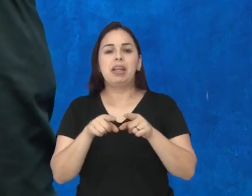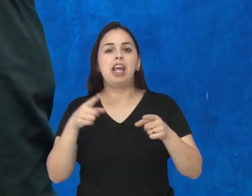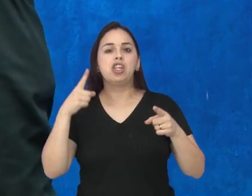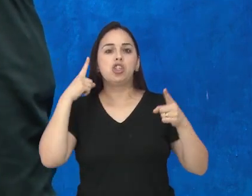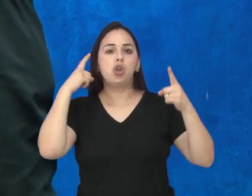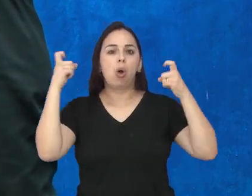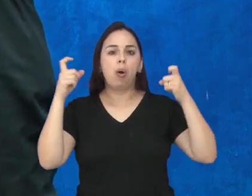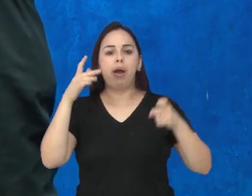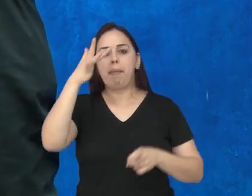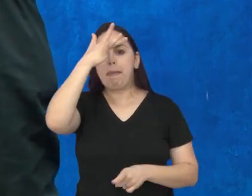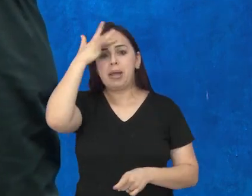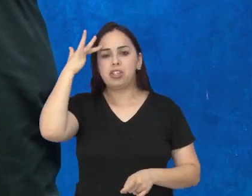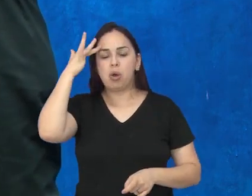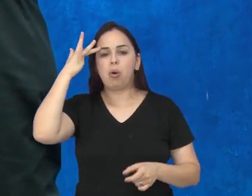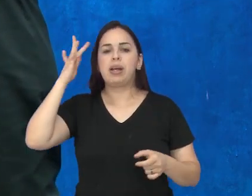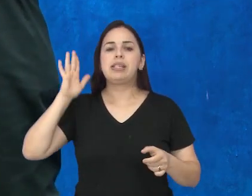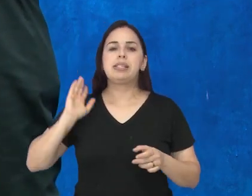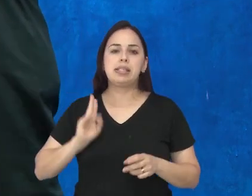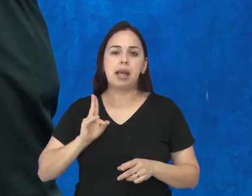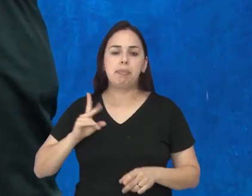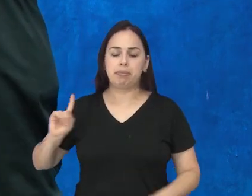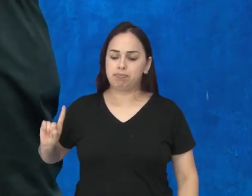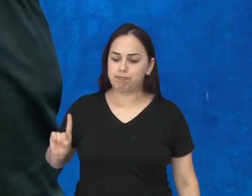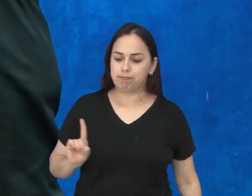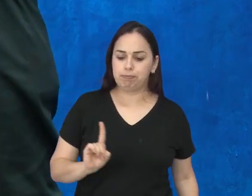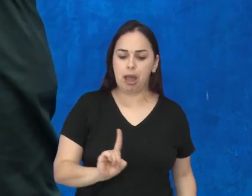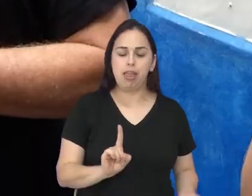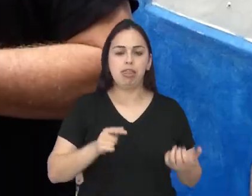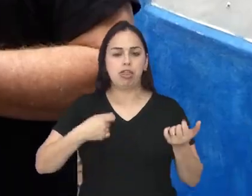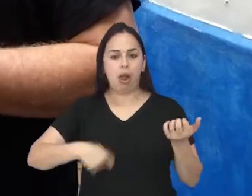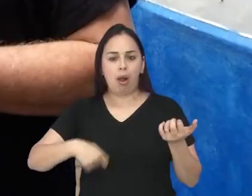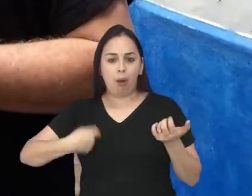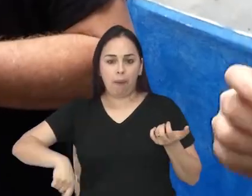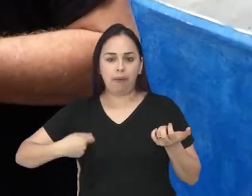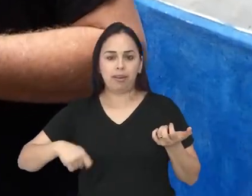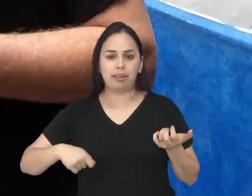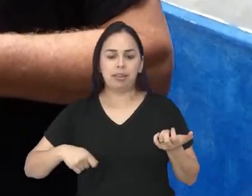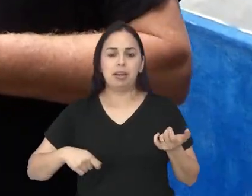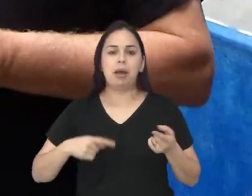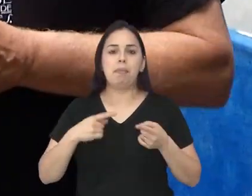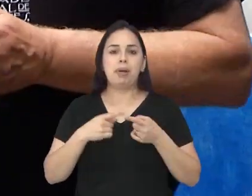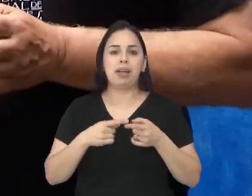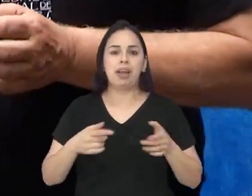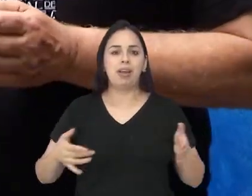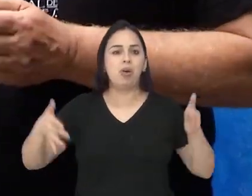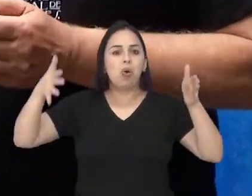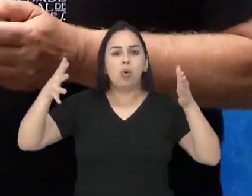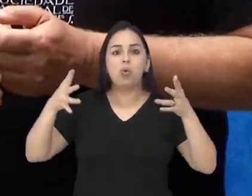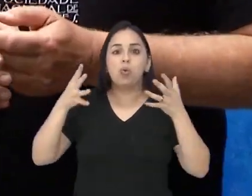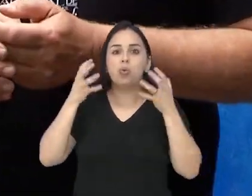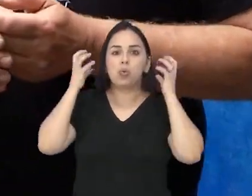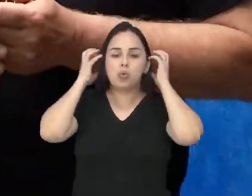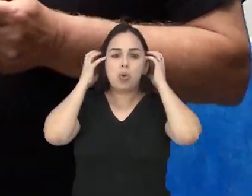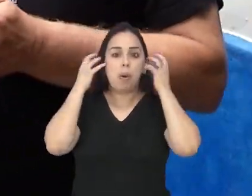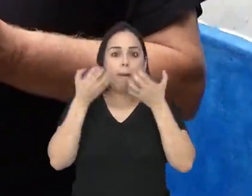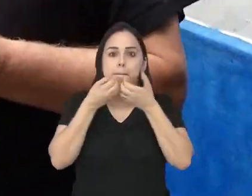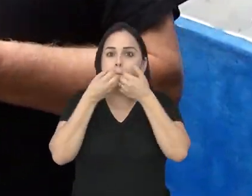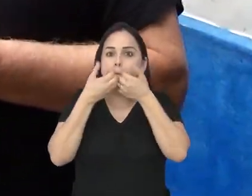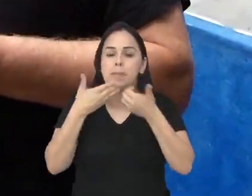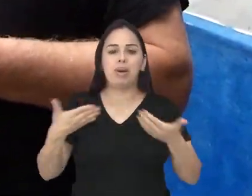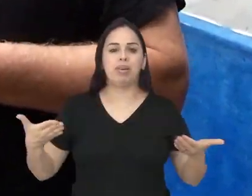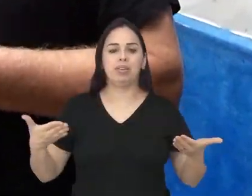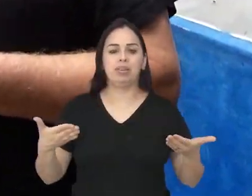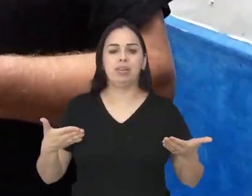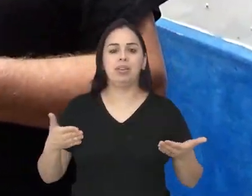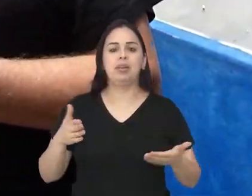Então tem sempre uma pessoa que vem tocar dentro da capela. Então tem isso. Porque se descobriu que a acústica dela é muito boa. Então